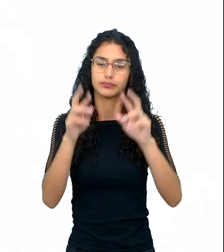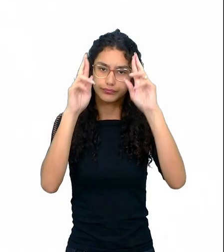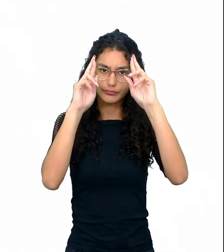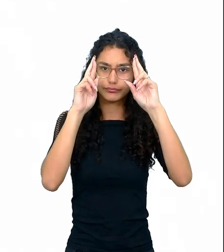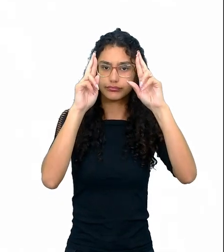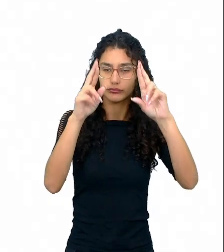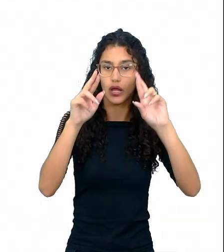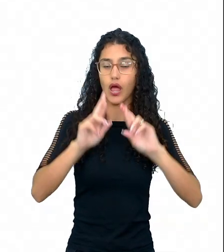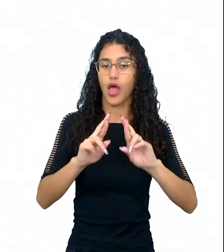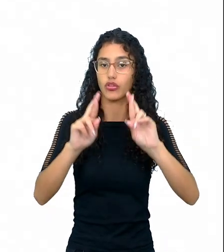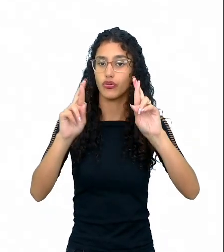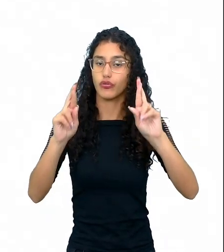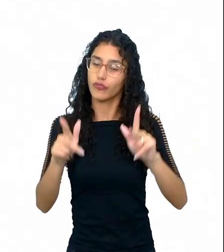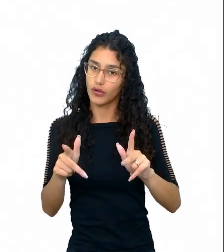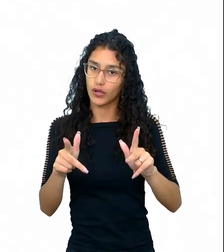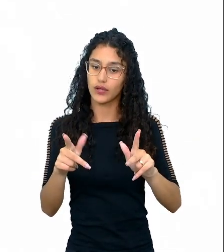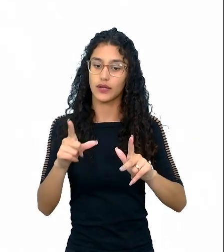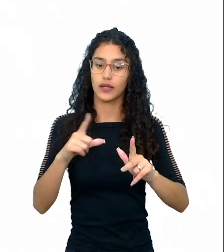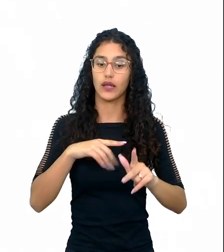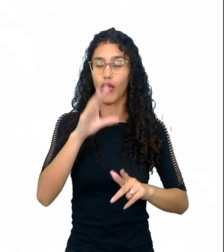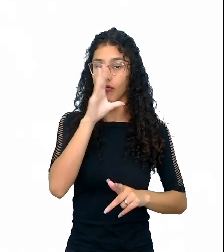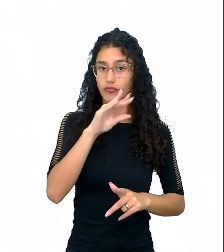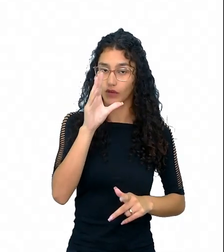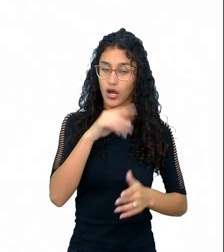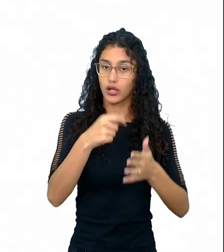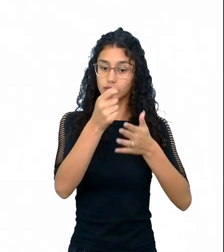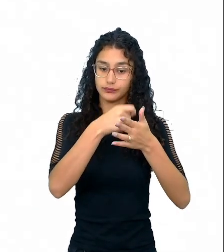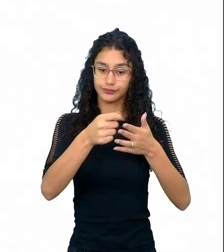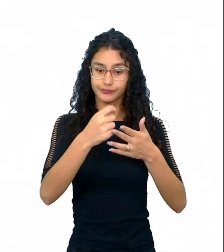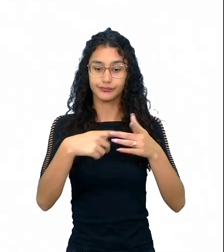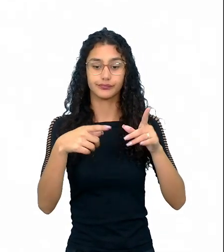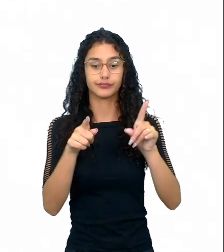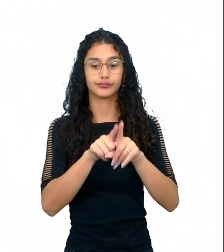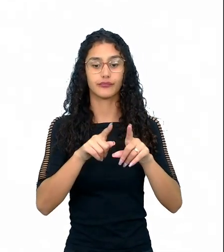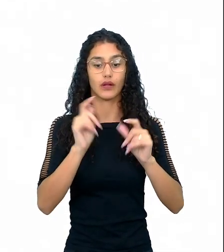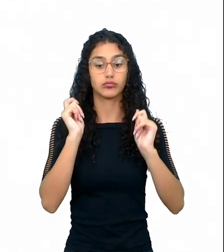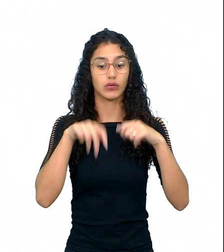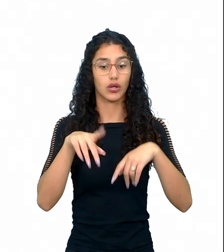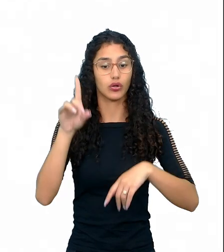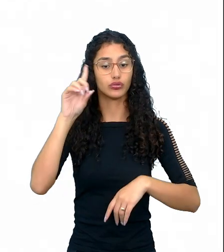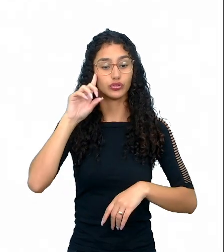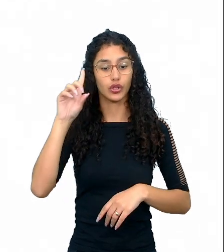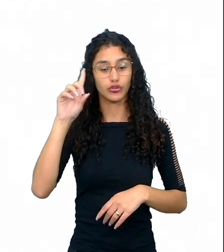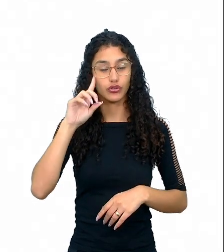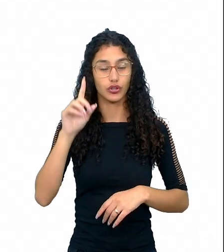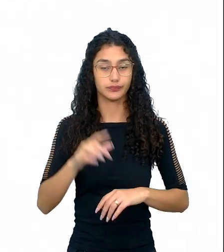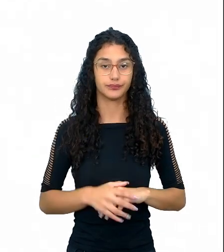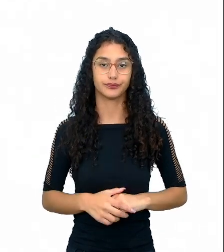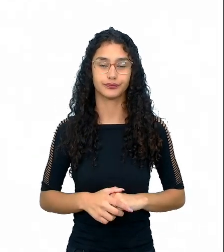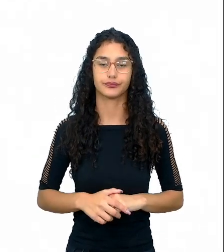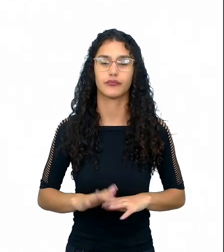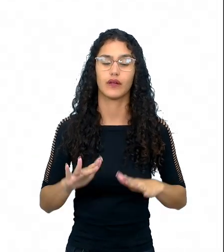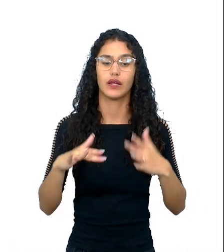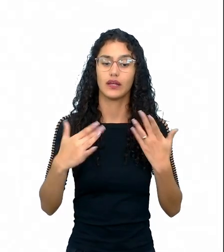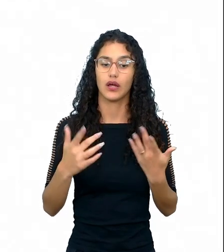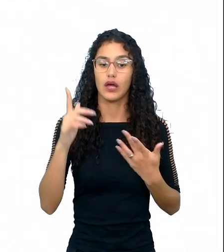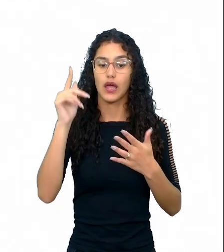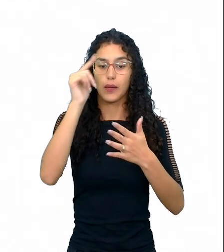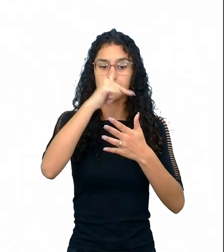respeitar, né, as diferenças entre fala e escrita, considerando os seus usos no cotidiano. Então, são